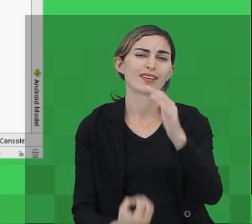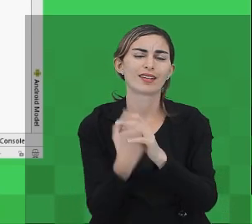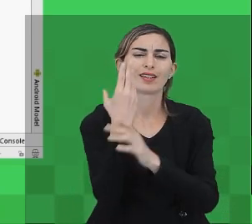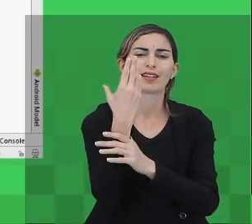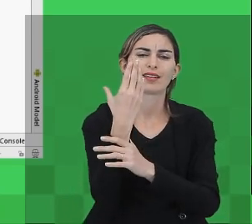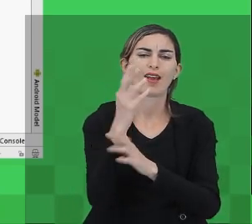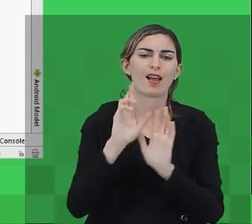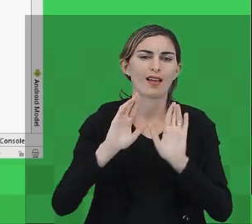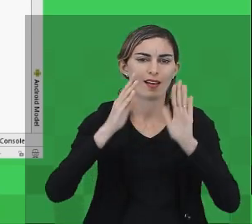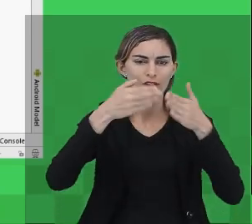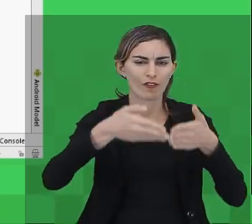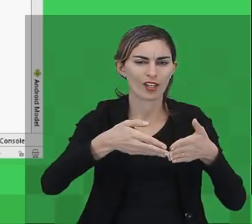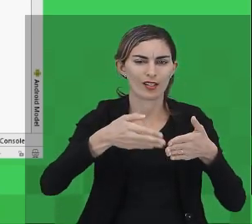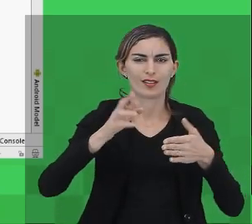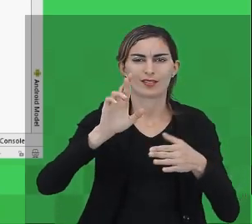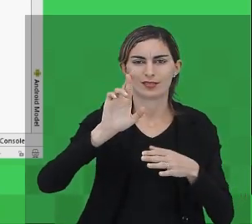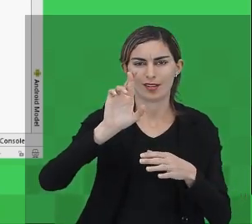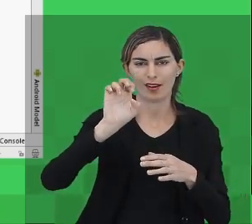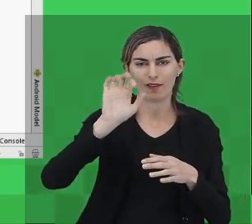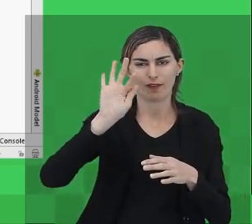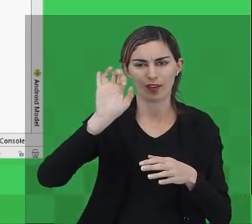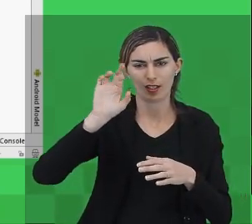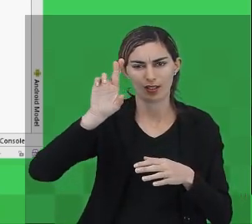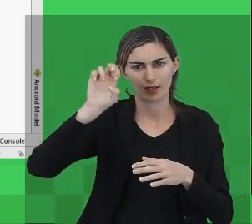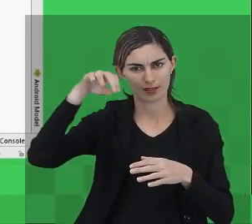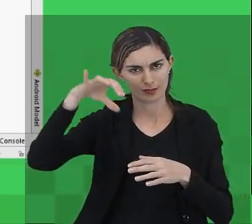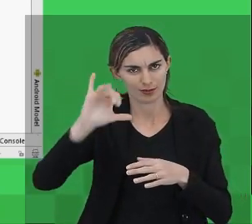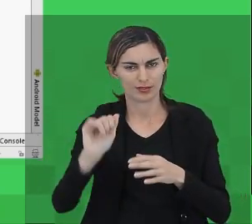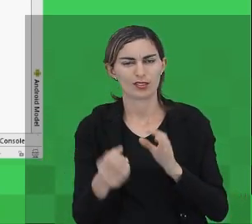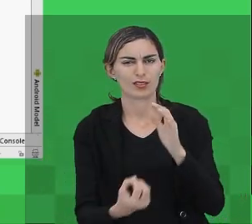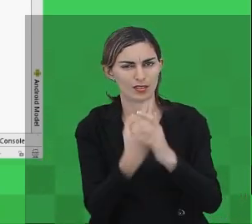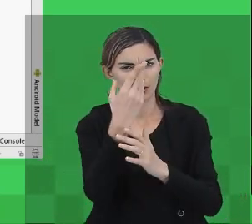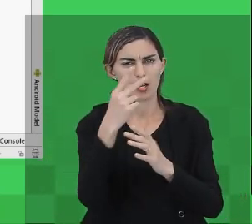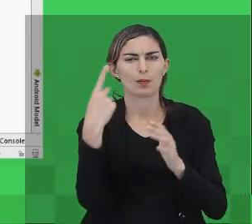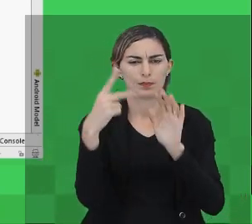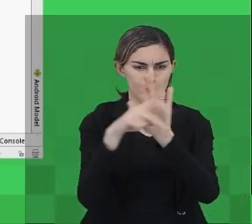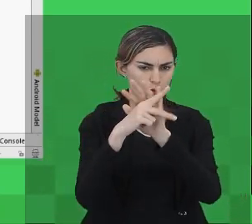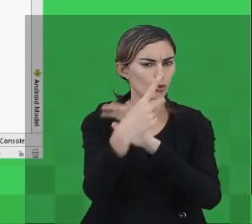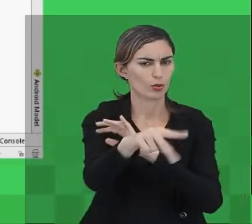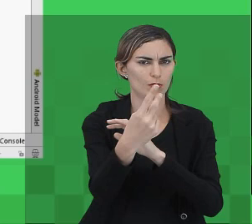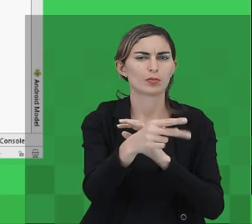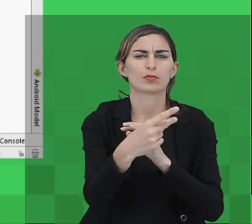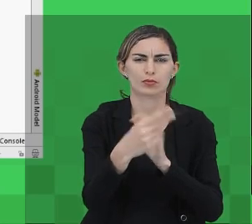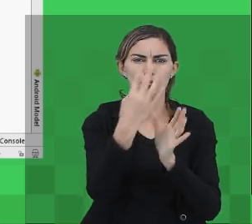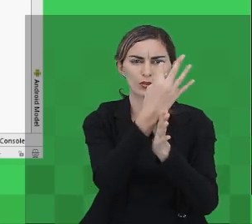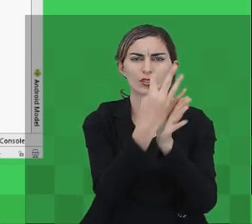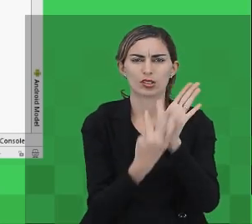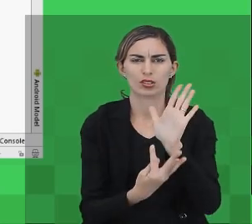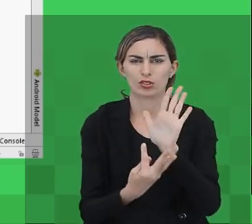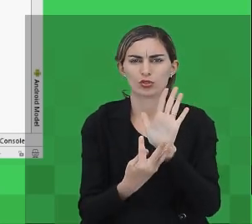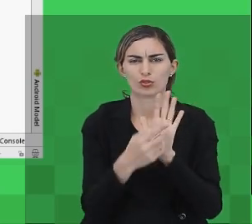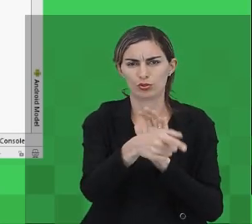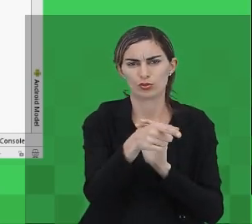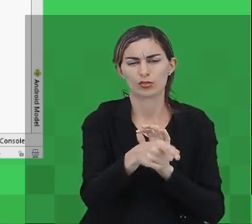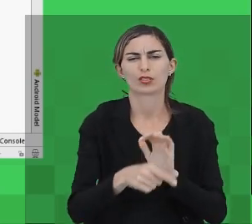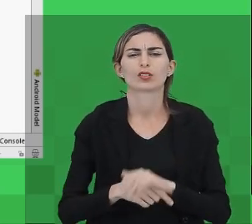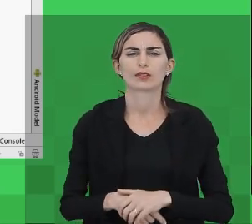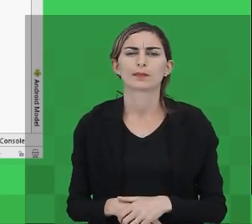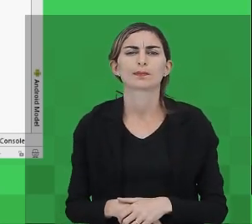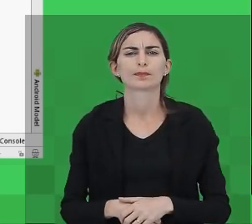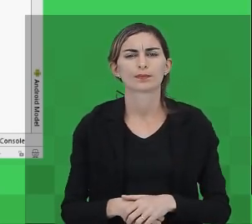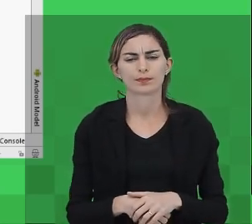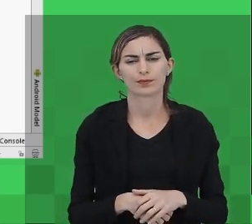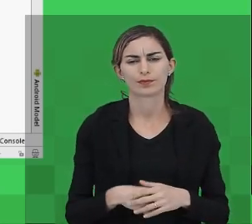e criar uma referência para ele. Então aqui, Alô Mundo, esse texto, a referência dele